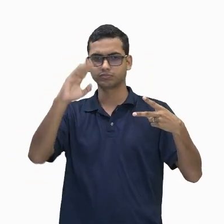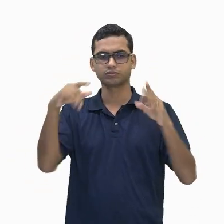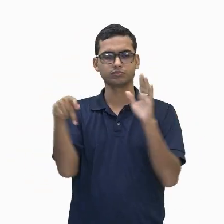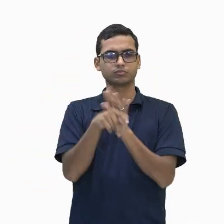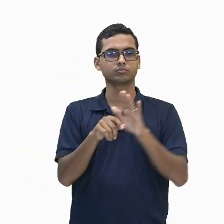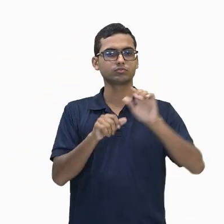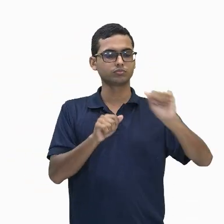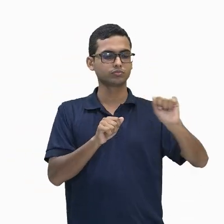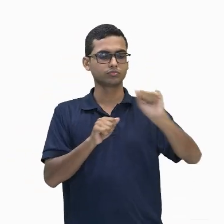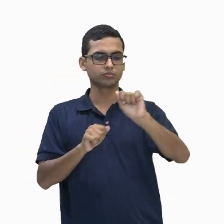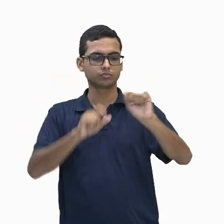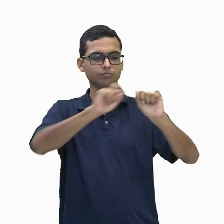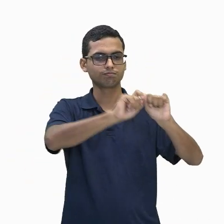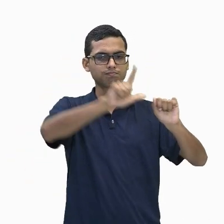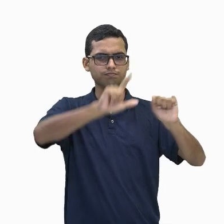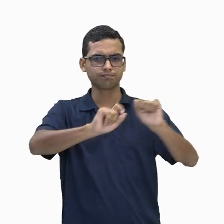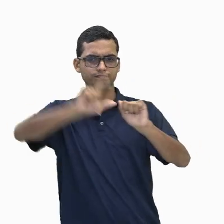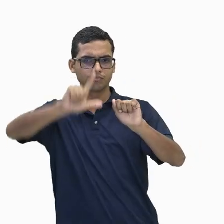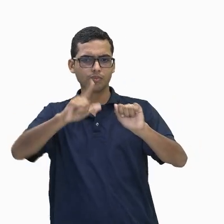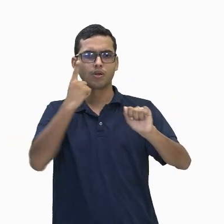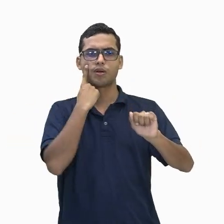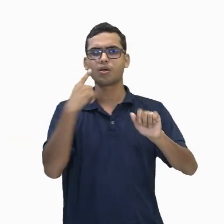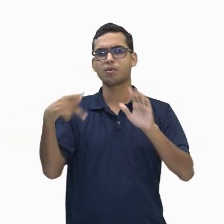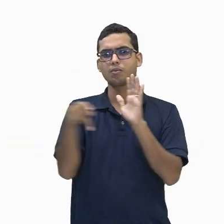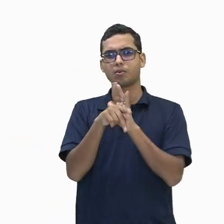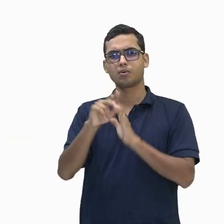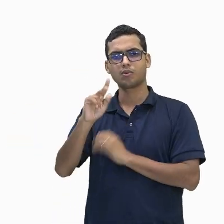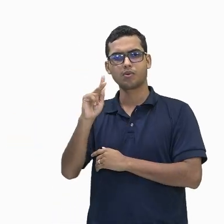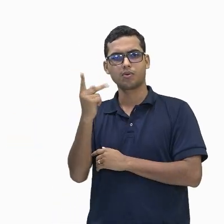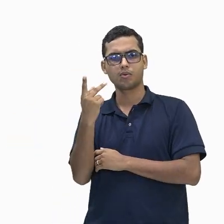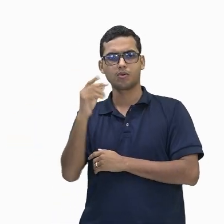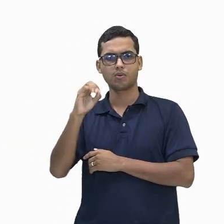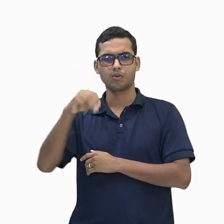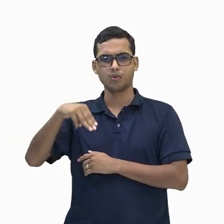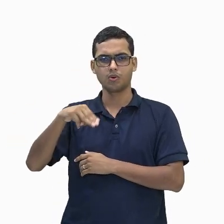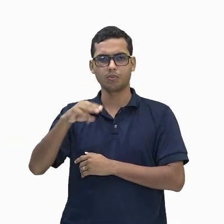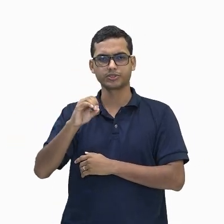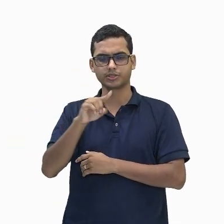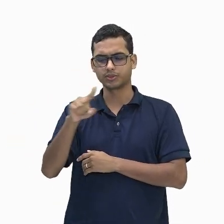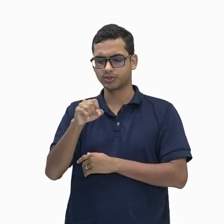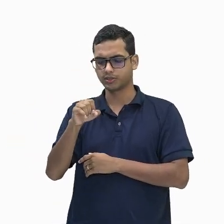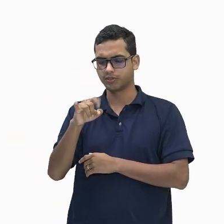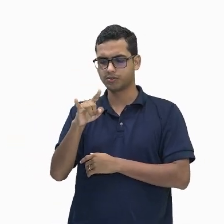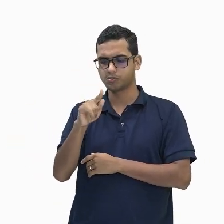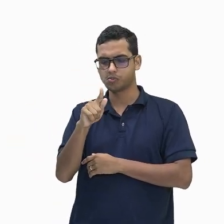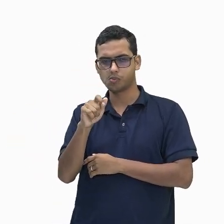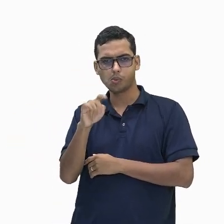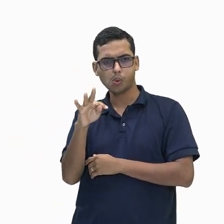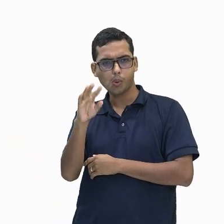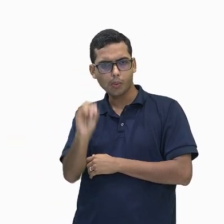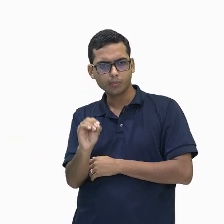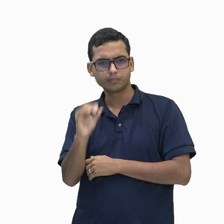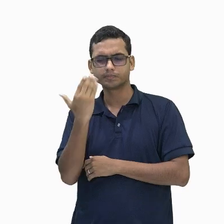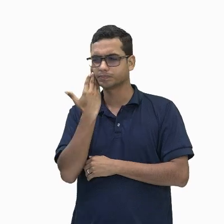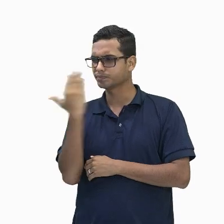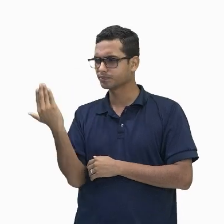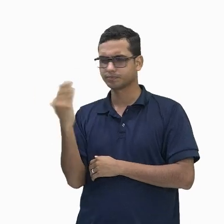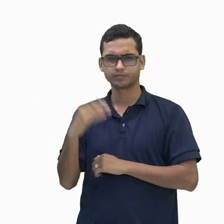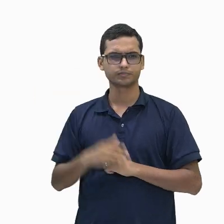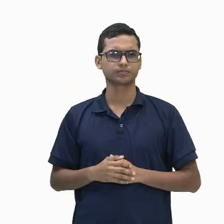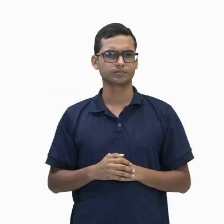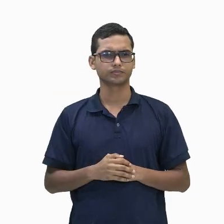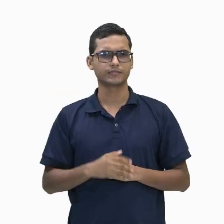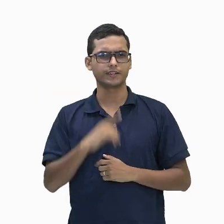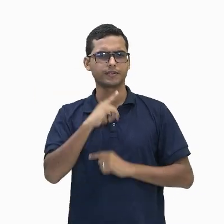azão, ele é chamado de homozigoto dominante. Se ele apresentar um gene dominante e um gene recessivo, ele é chamado de